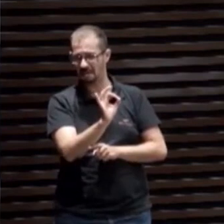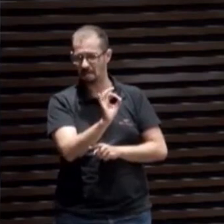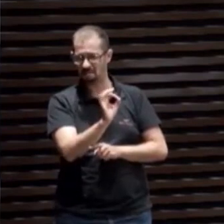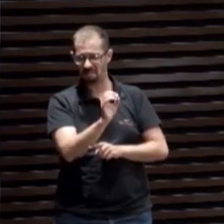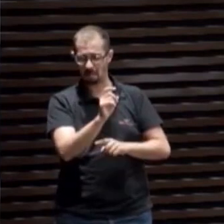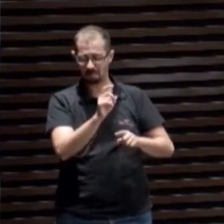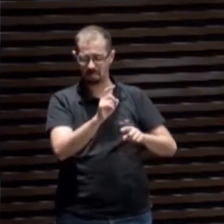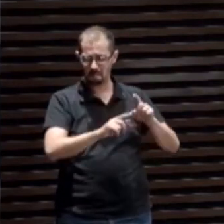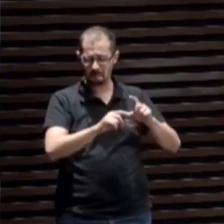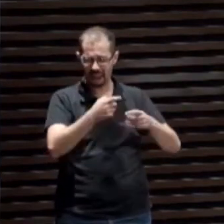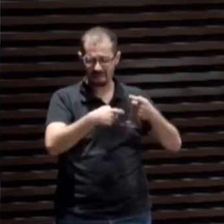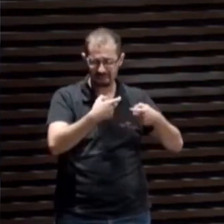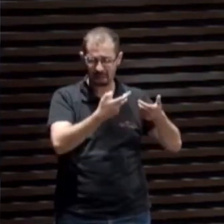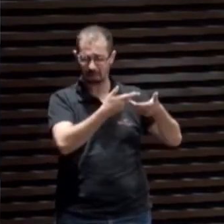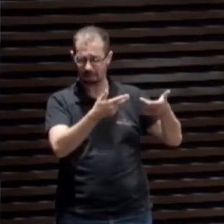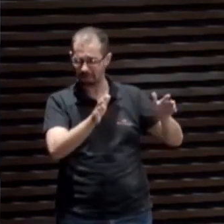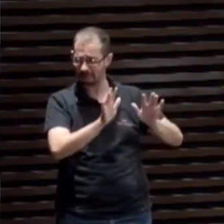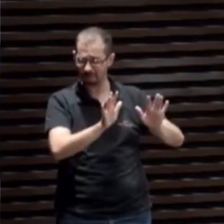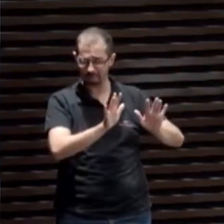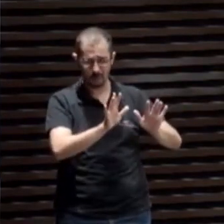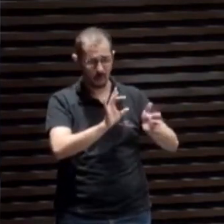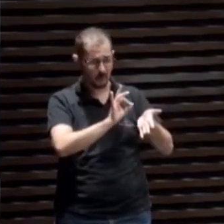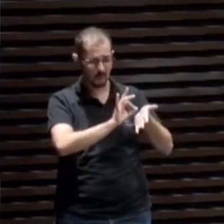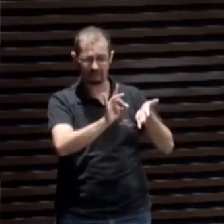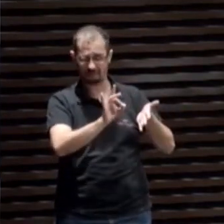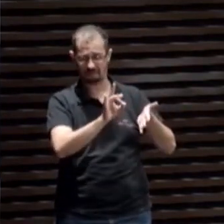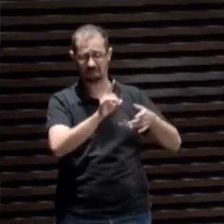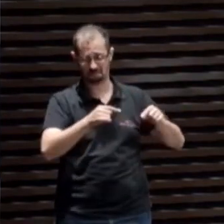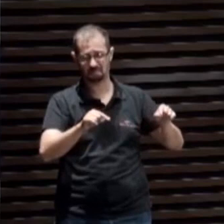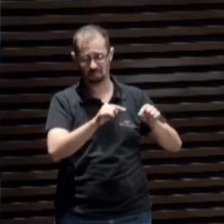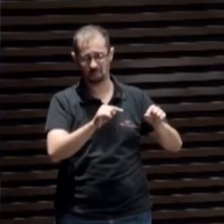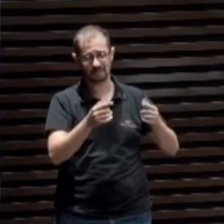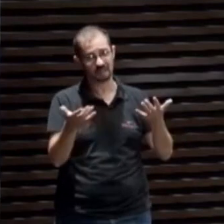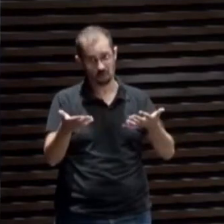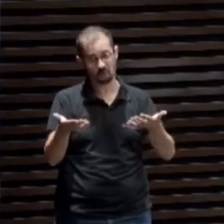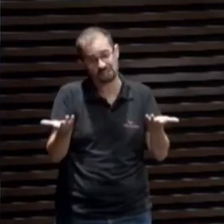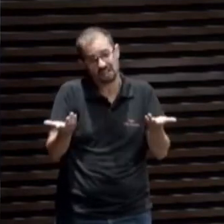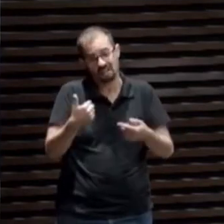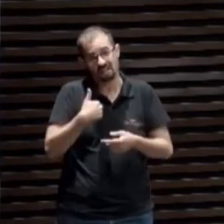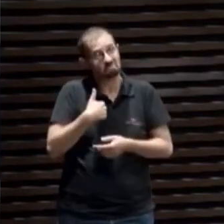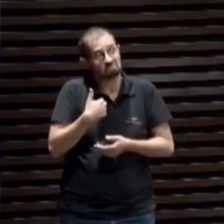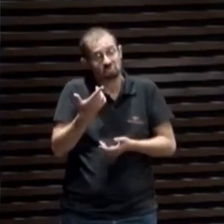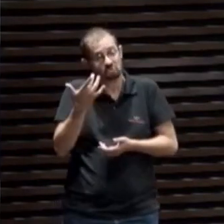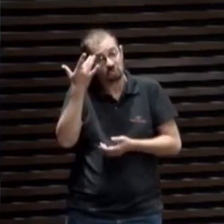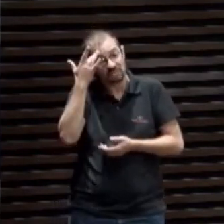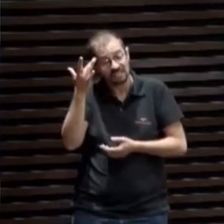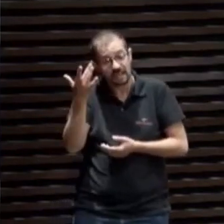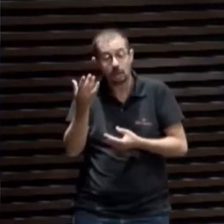tão rude, tão fora de propósito. Mas eu não entendo como é que